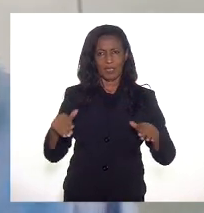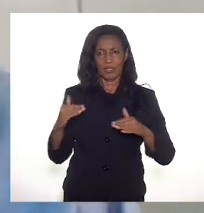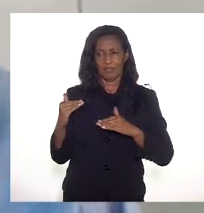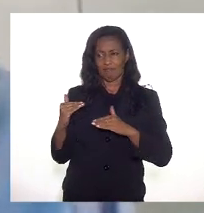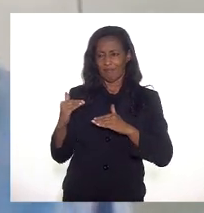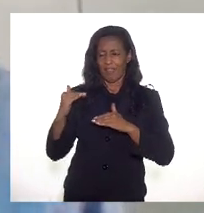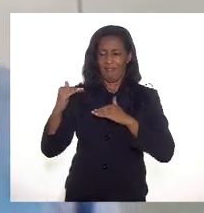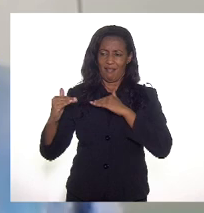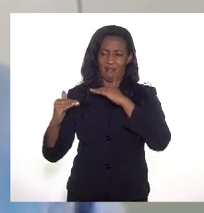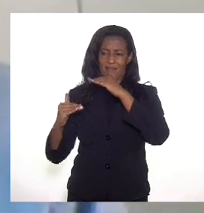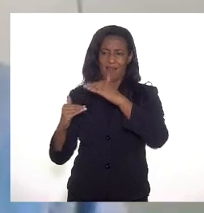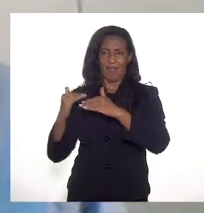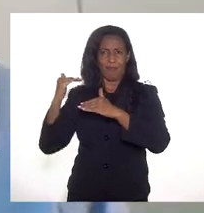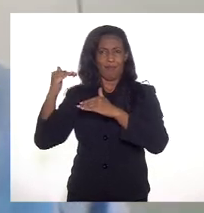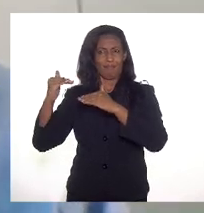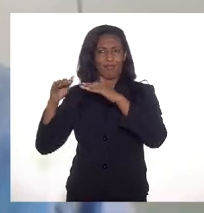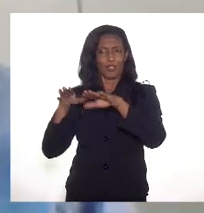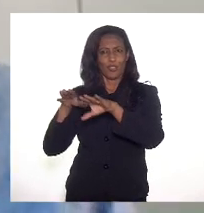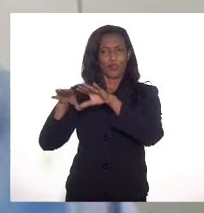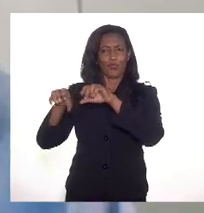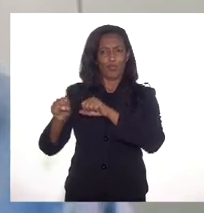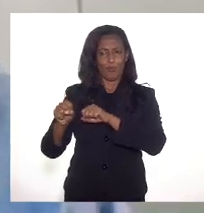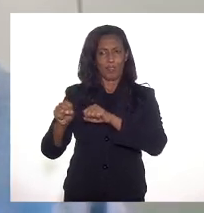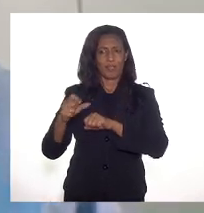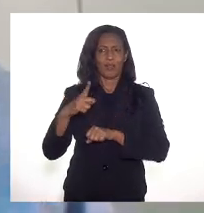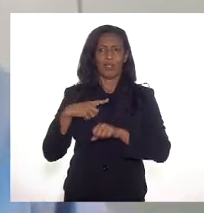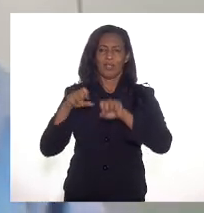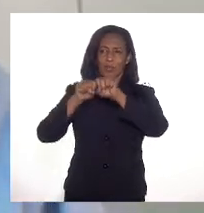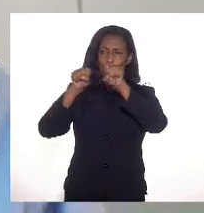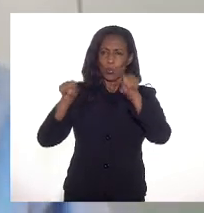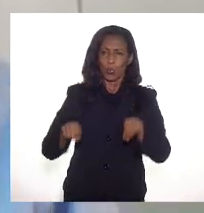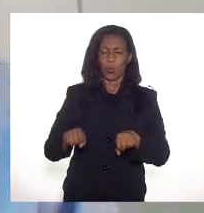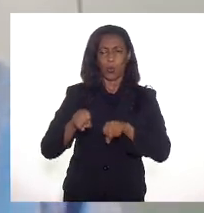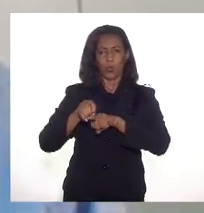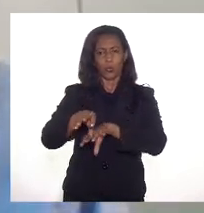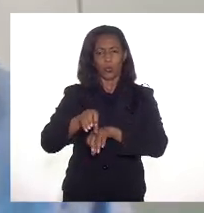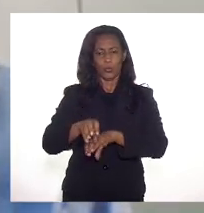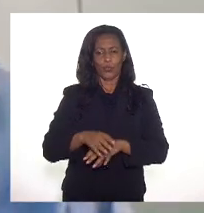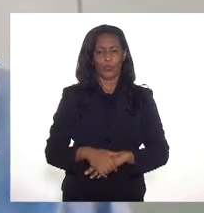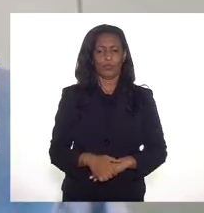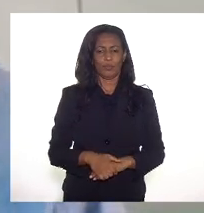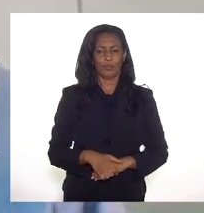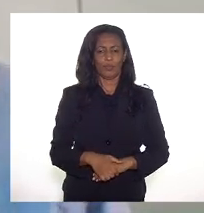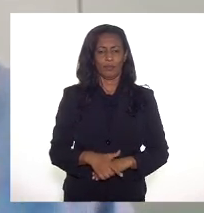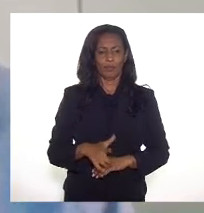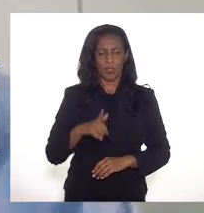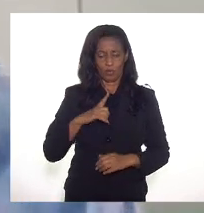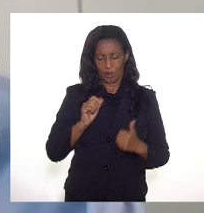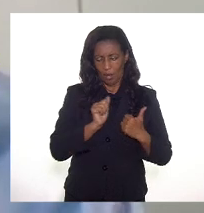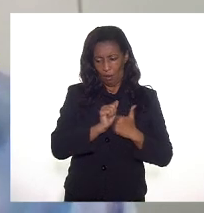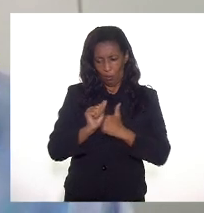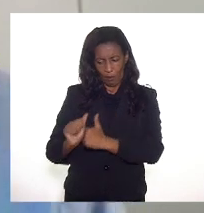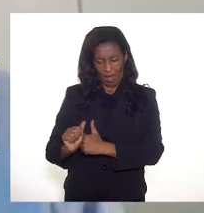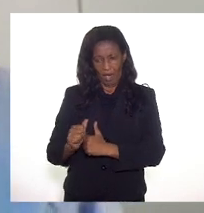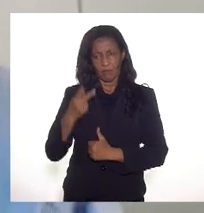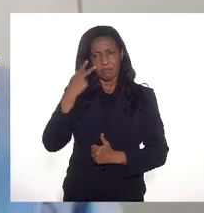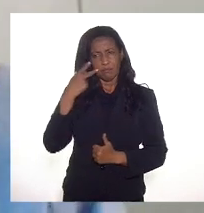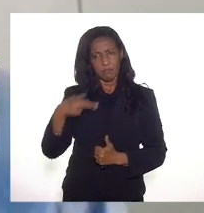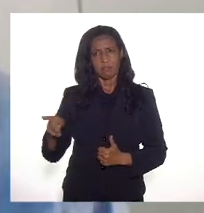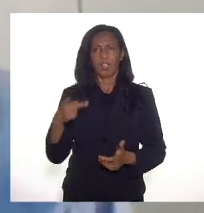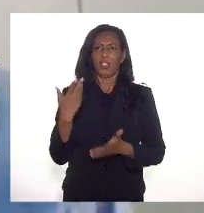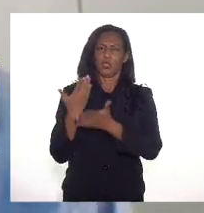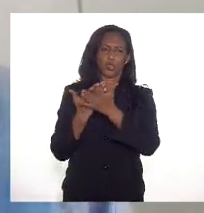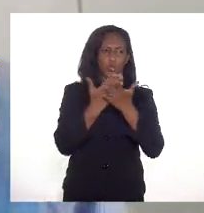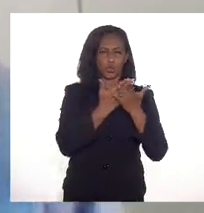de formação que compõem o nosso sistema de ensino. Eu tenho acompanhado, tenho visitado escolas e o que eu